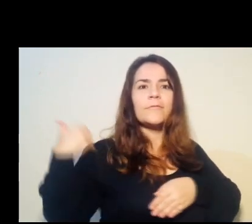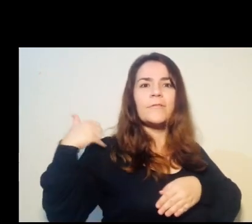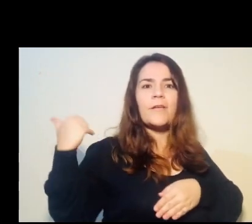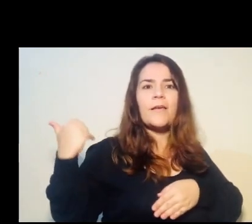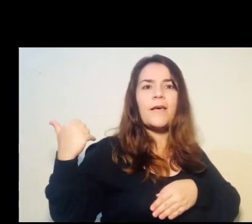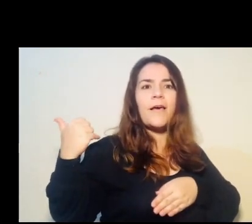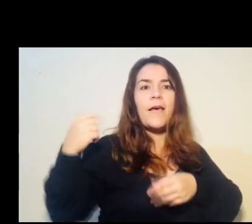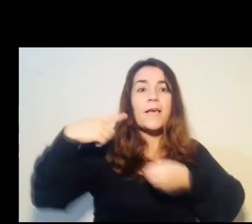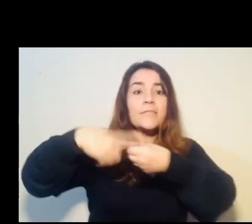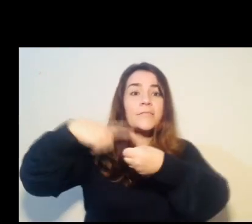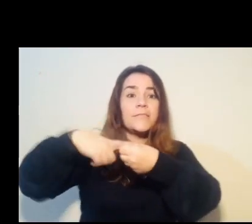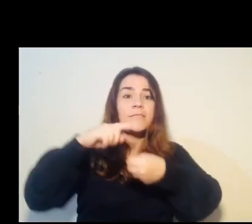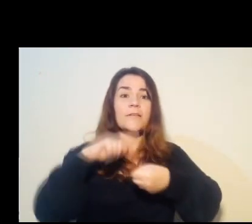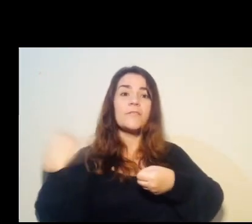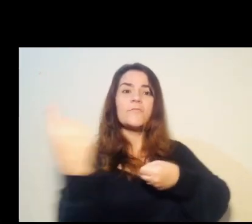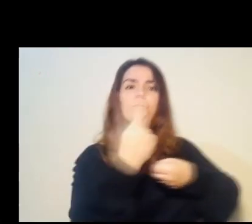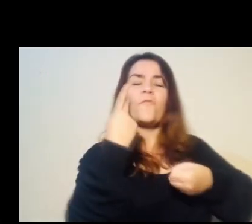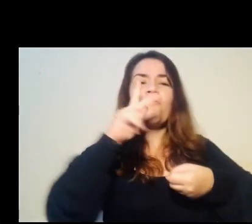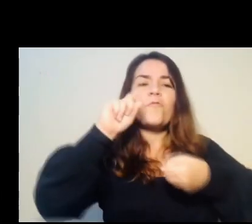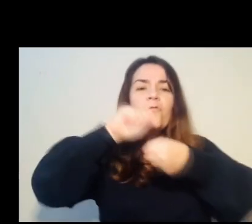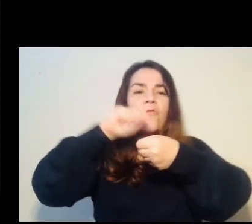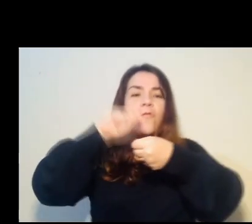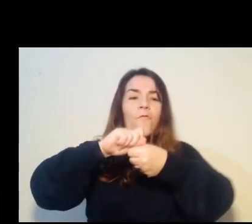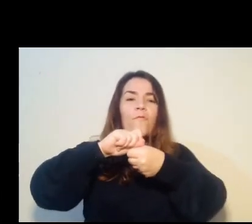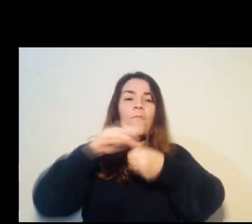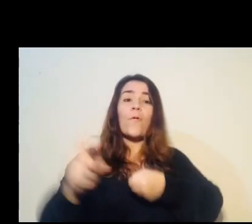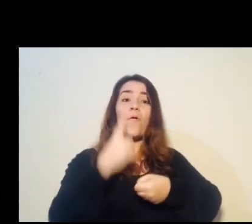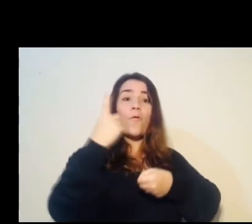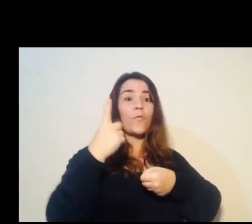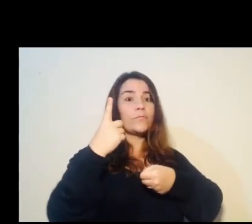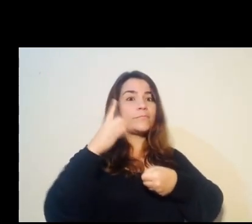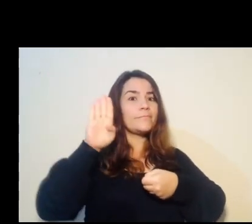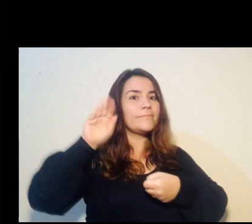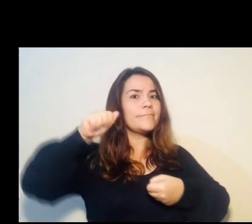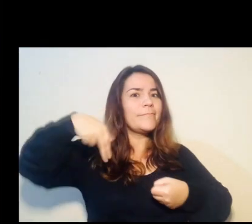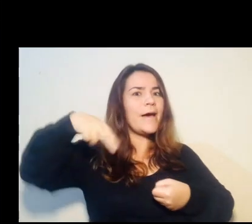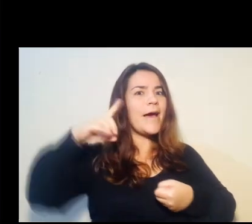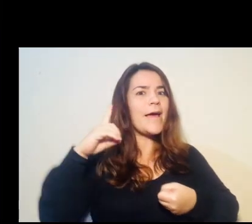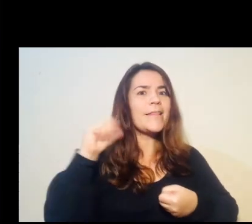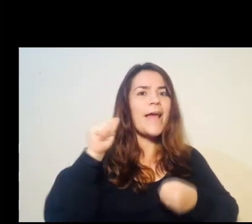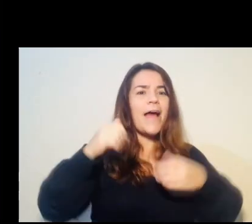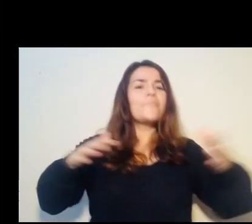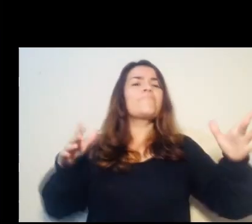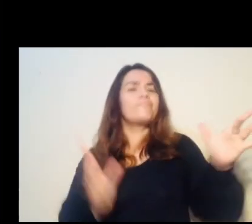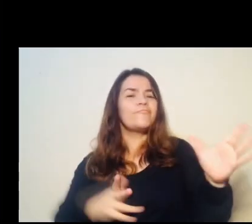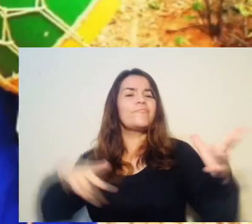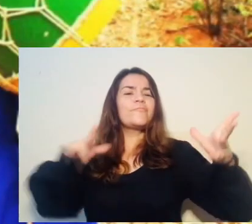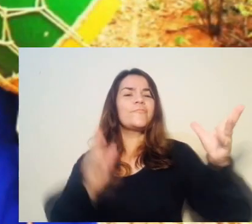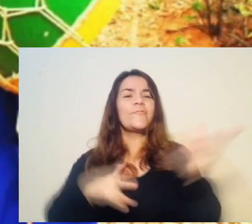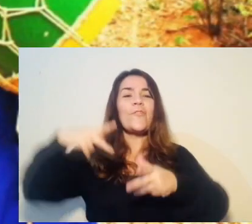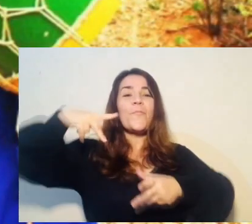94 cidades do estado de Alagoas tem pelo menos uma banda de pífano.